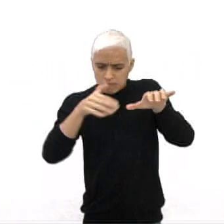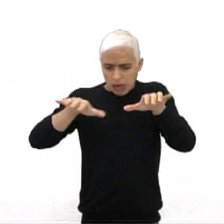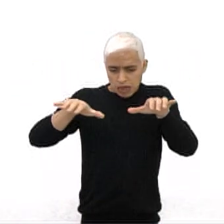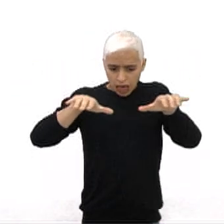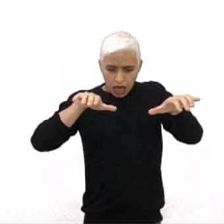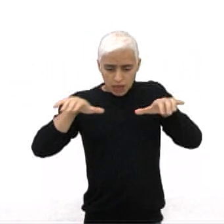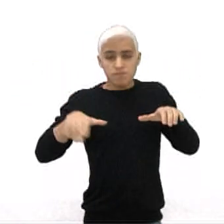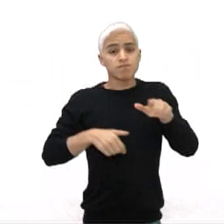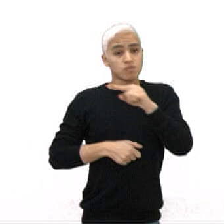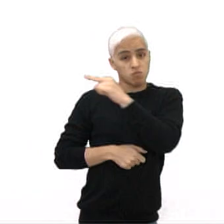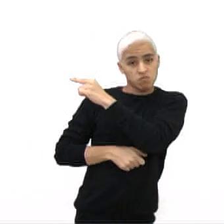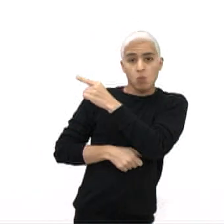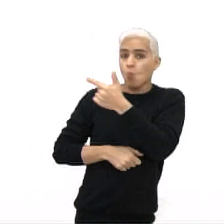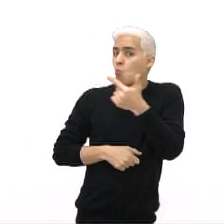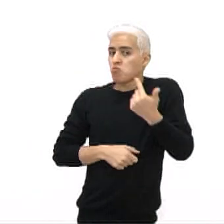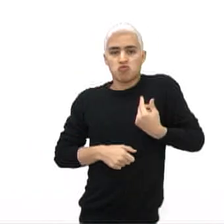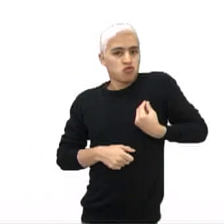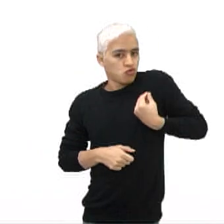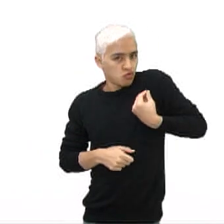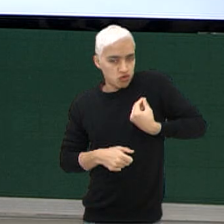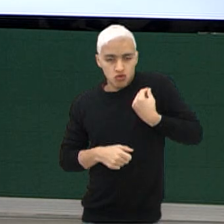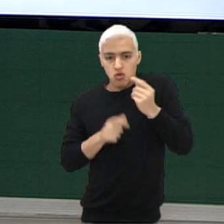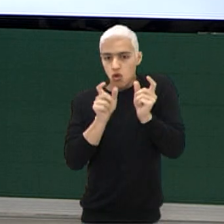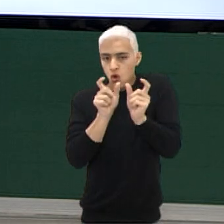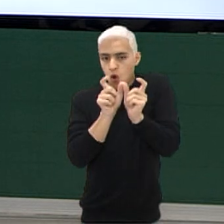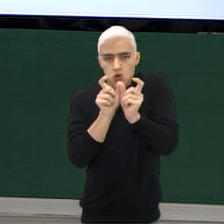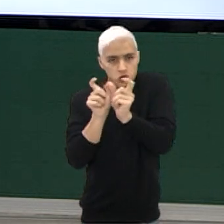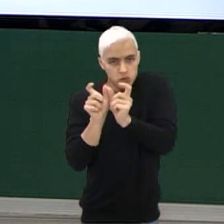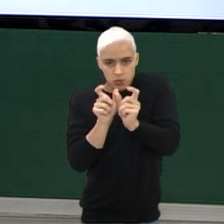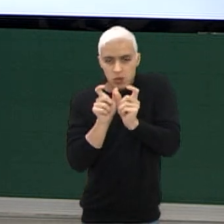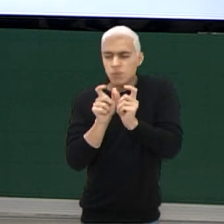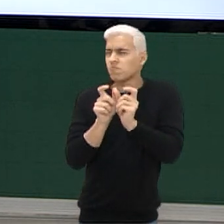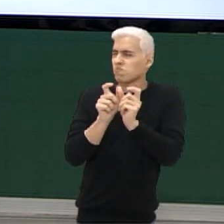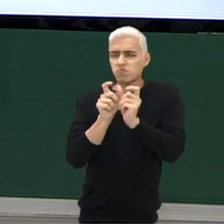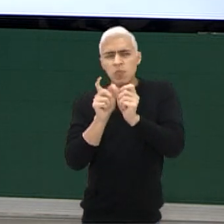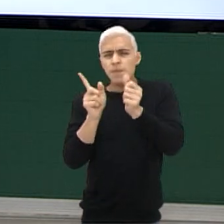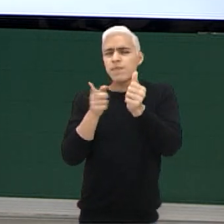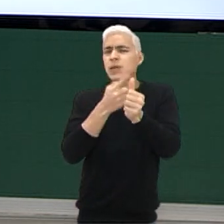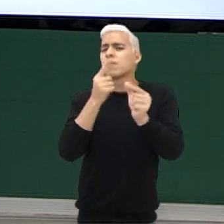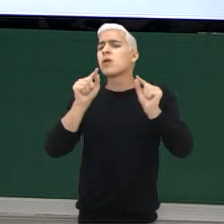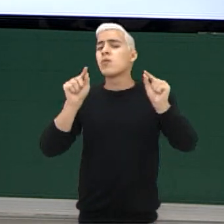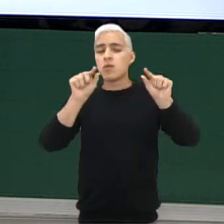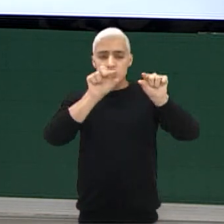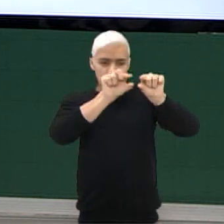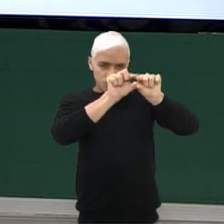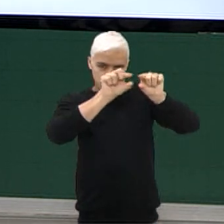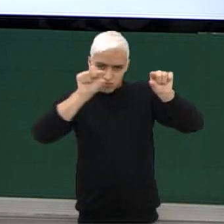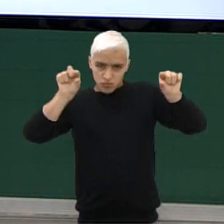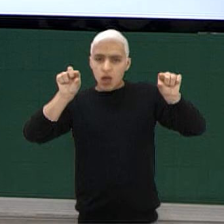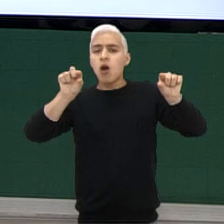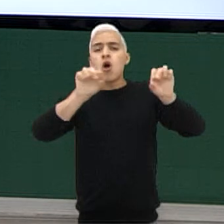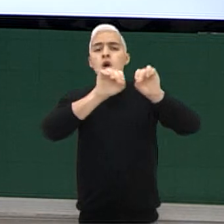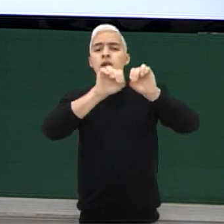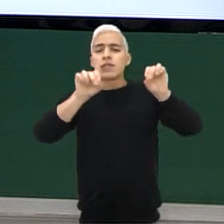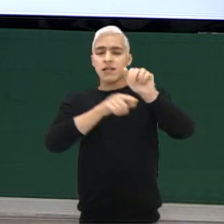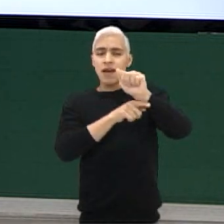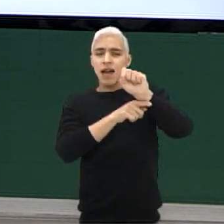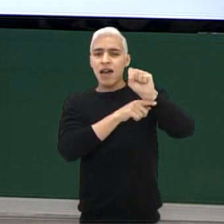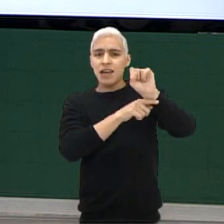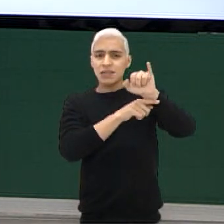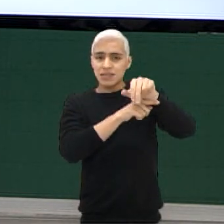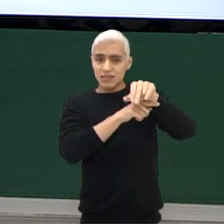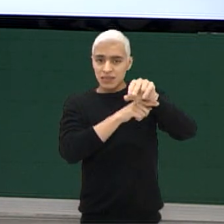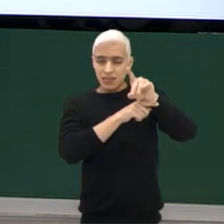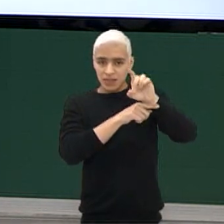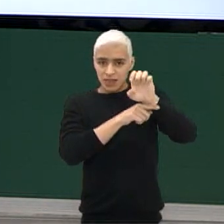não tenho aqui uma conjunção, então eu tenho nesse primeiro momento o quê? Uma oração assindética.